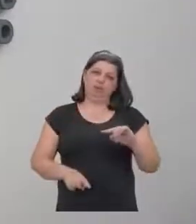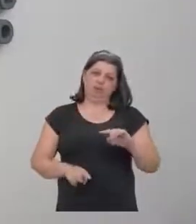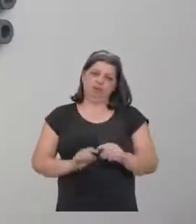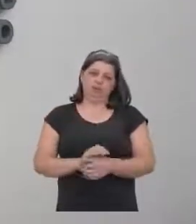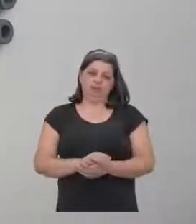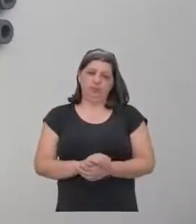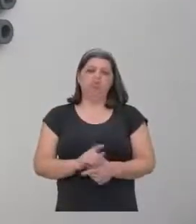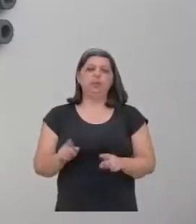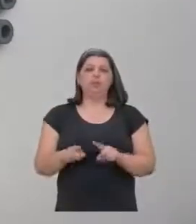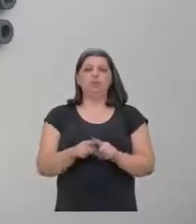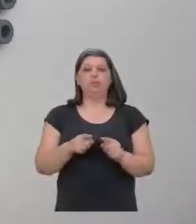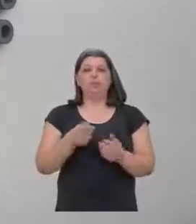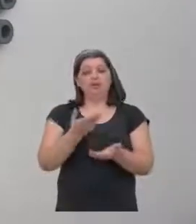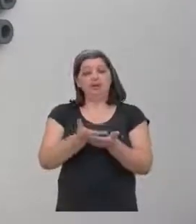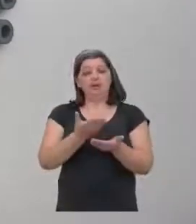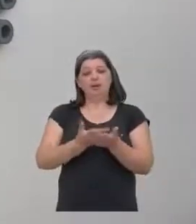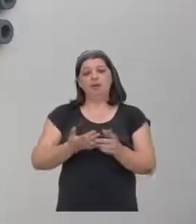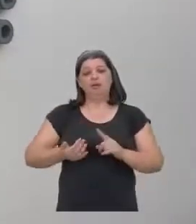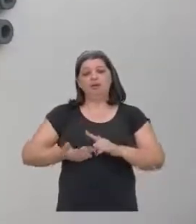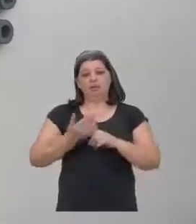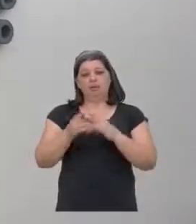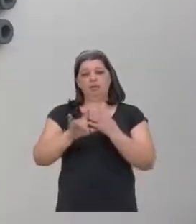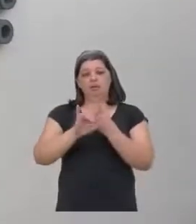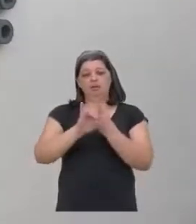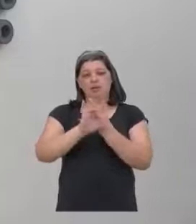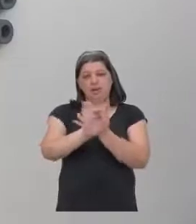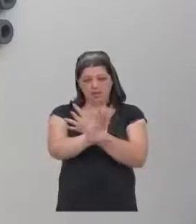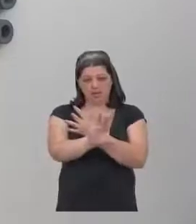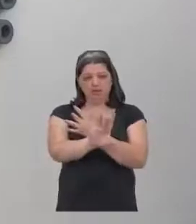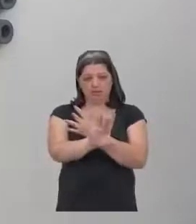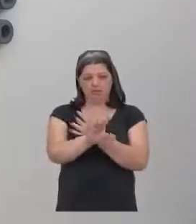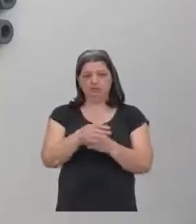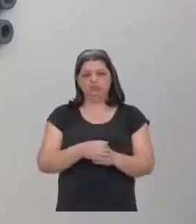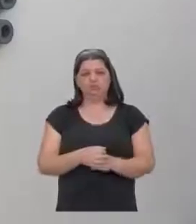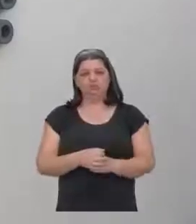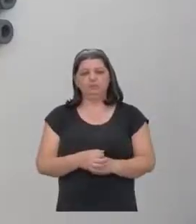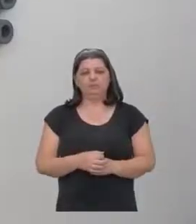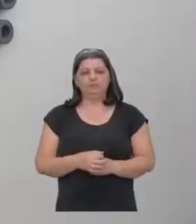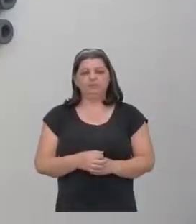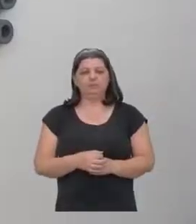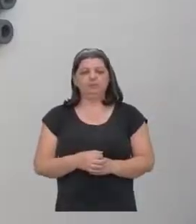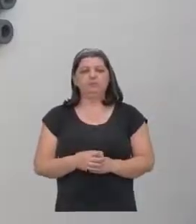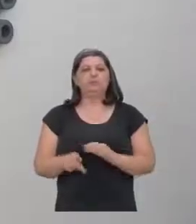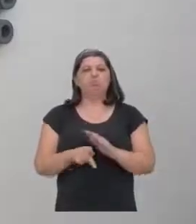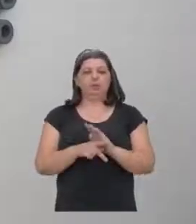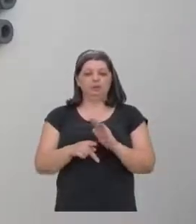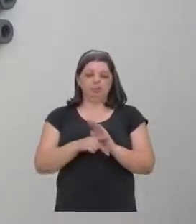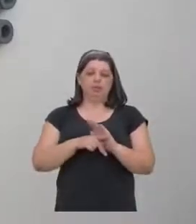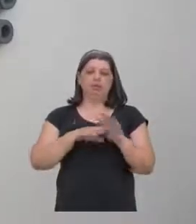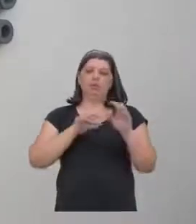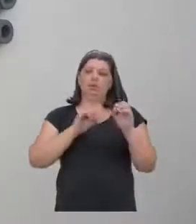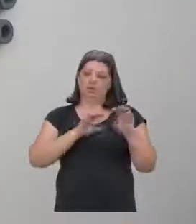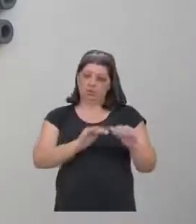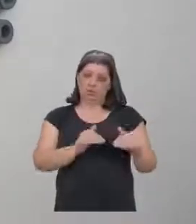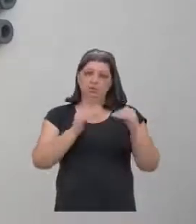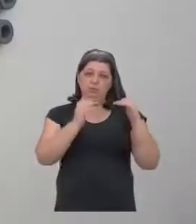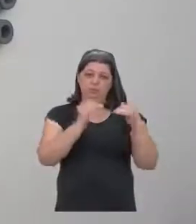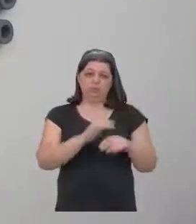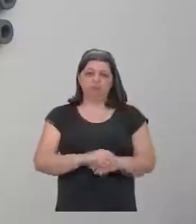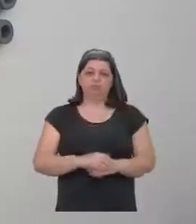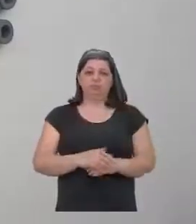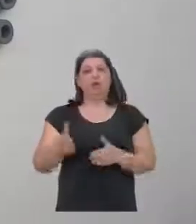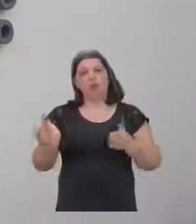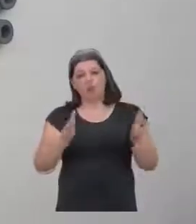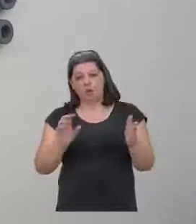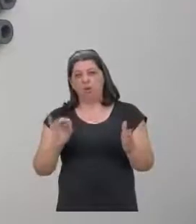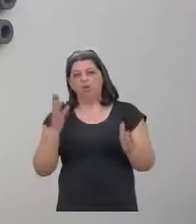mediada por tecnologia, tá? O EAD é permitido também, ensino educação à distância, mas quando é ensino superior. Aqui, o que está acontecendo por conta da pandemia,